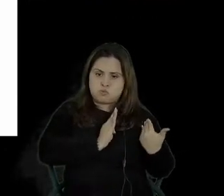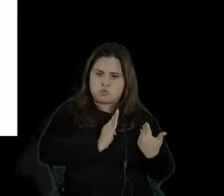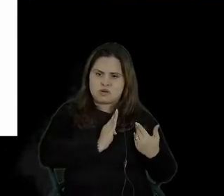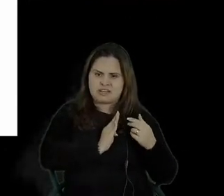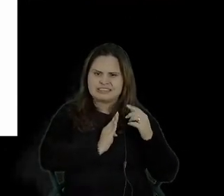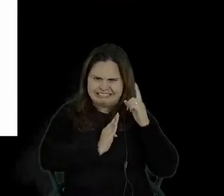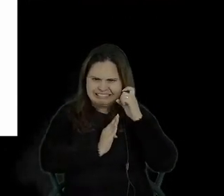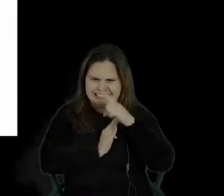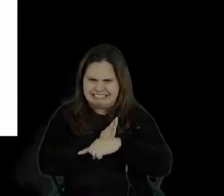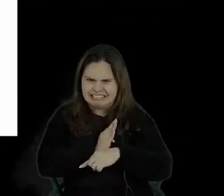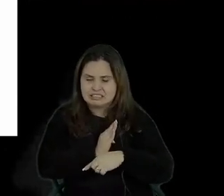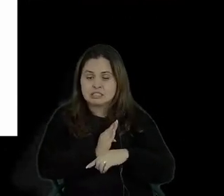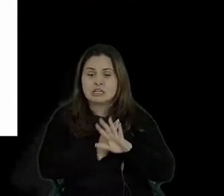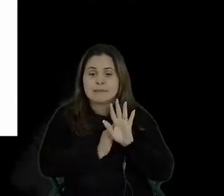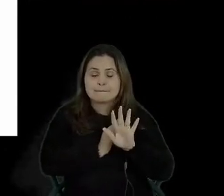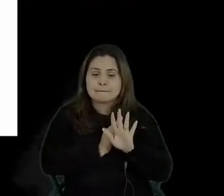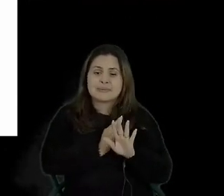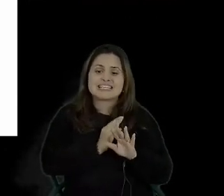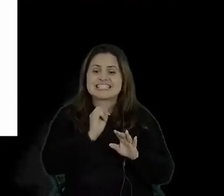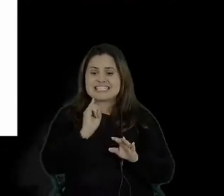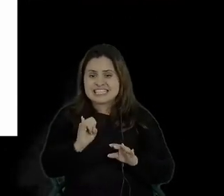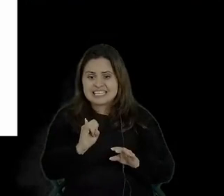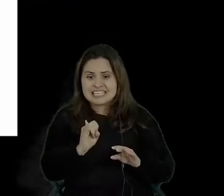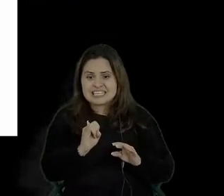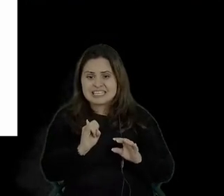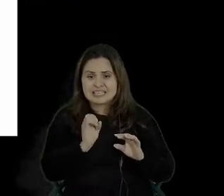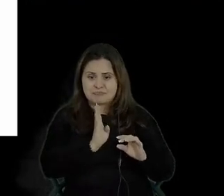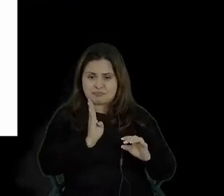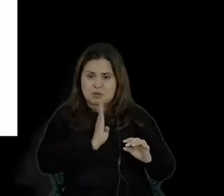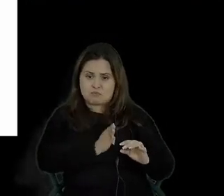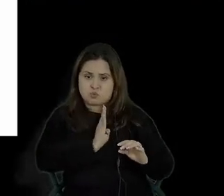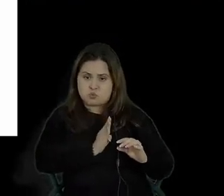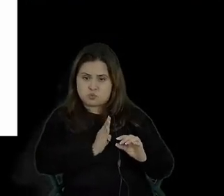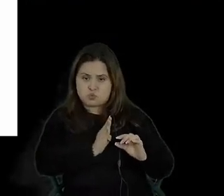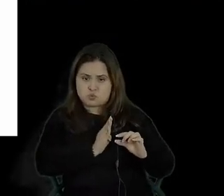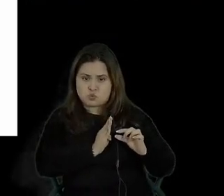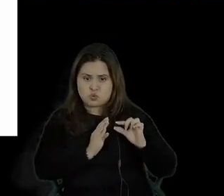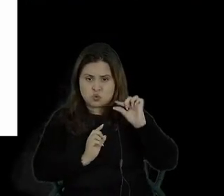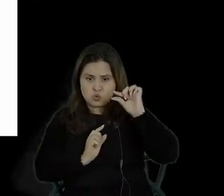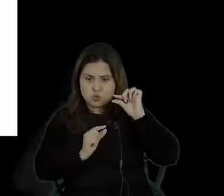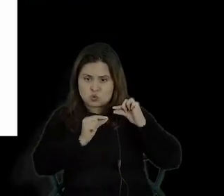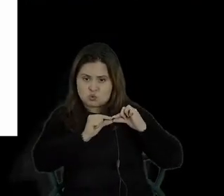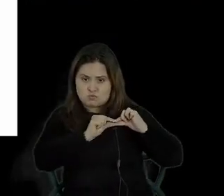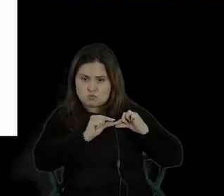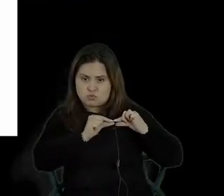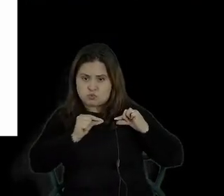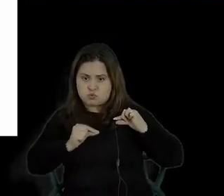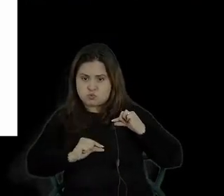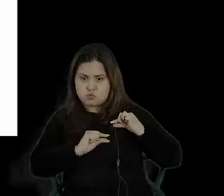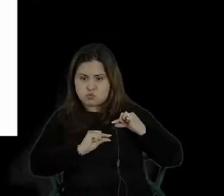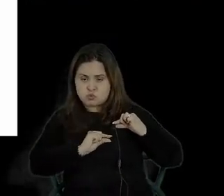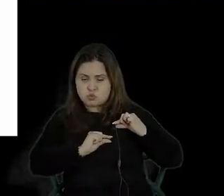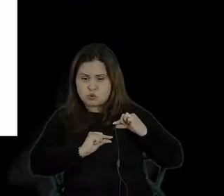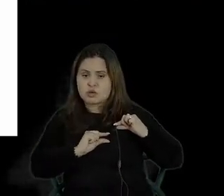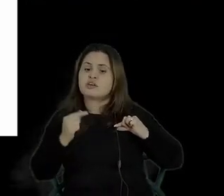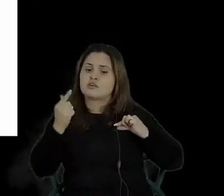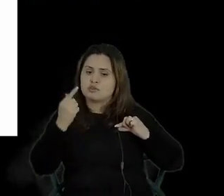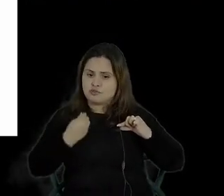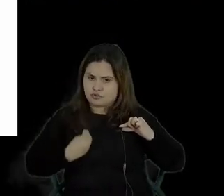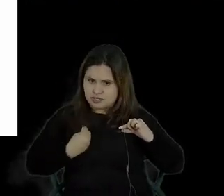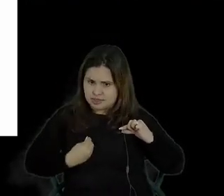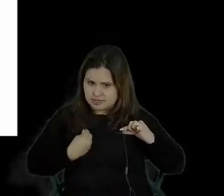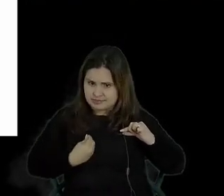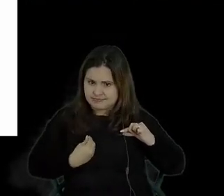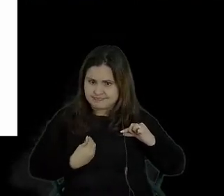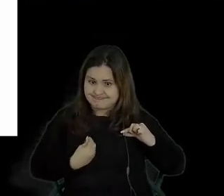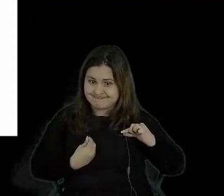que dependendo de onde a gente coloca aquele tubinho, aquele tubo do lado esquerdo do coração, a criança sobrevive ou não. Mas isso